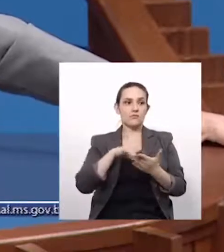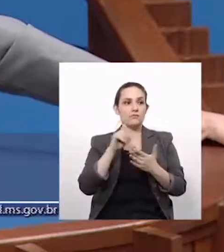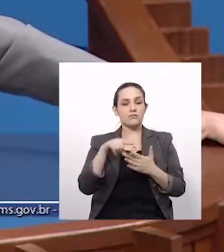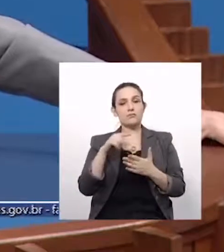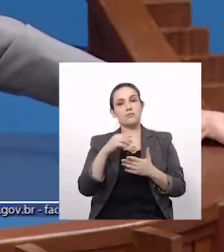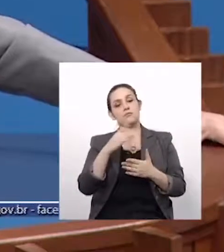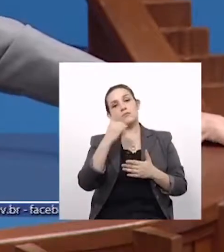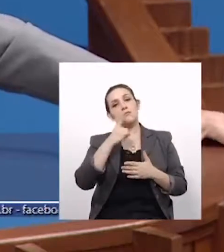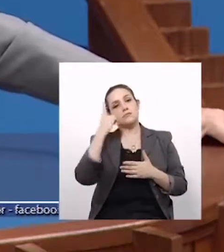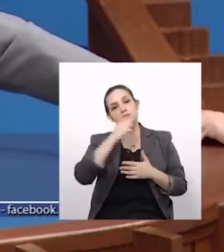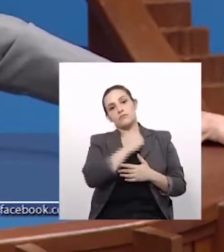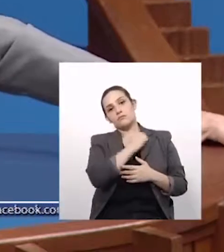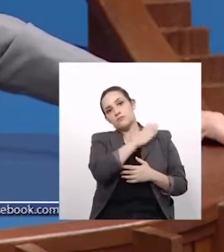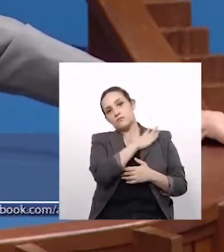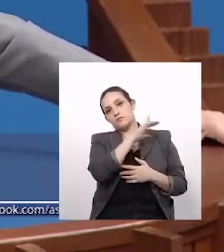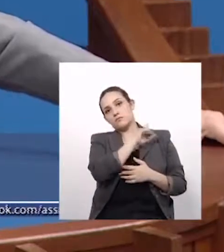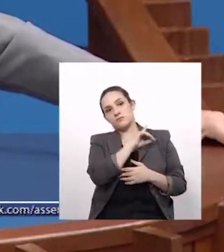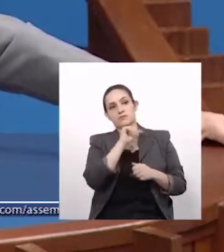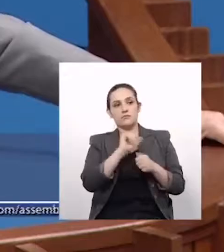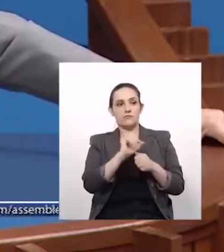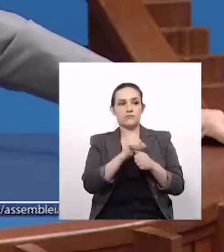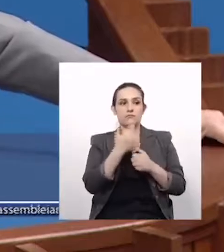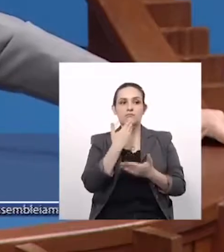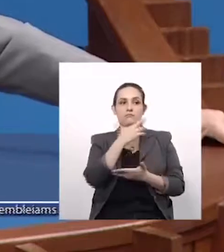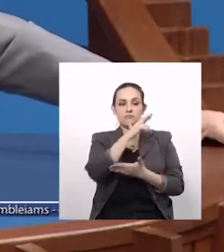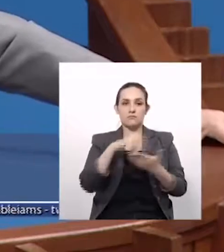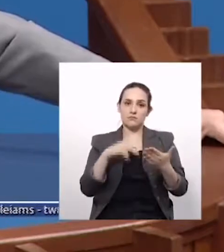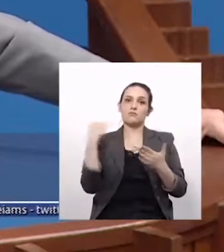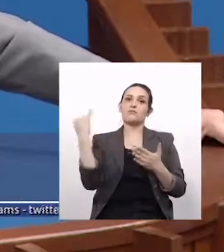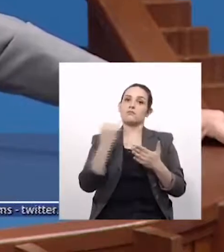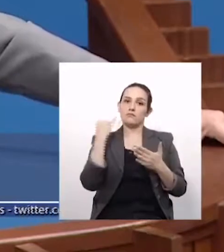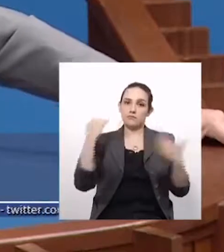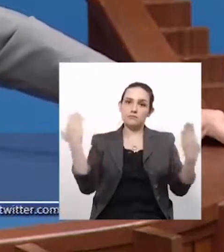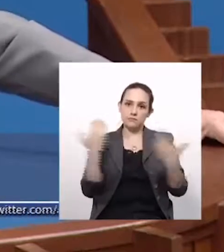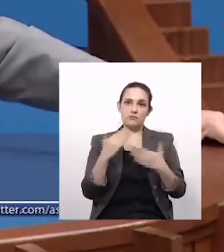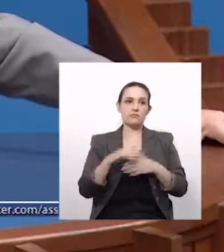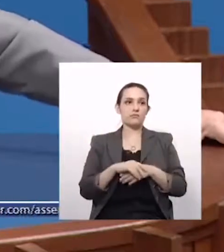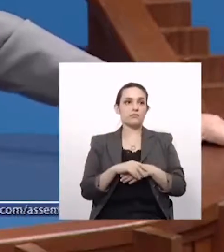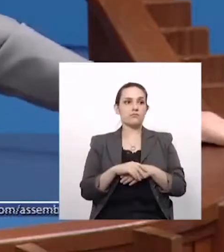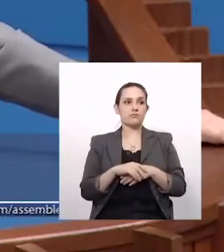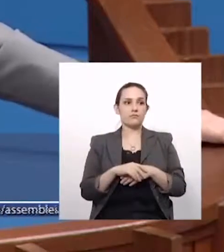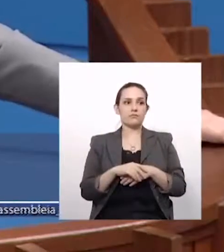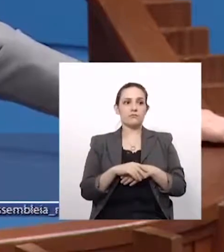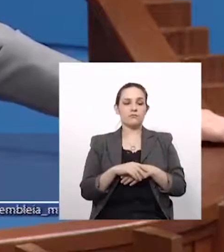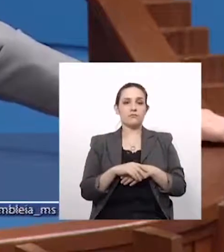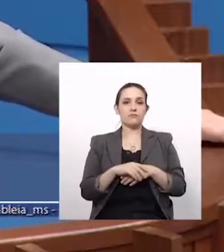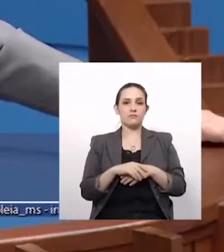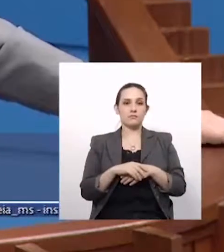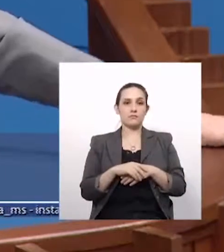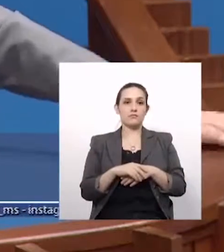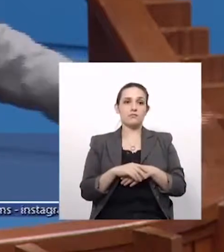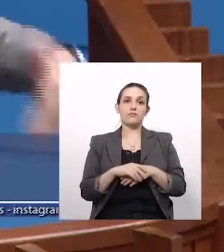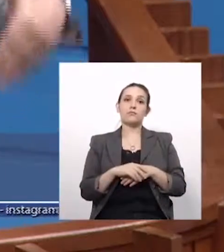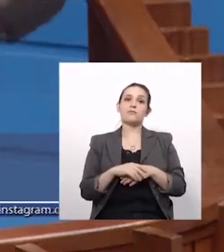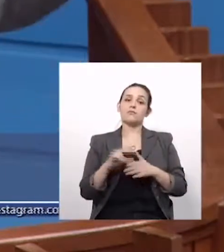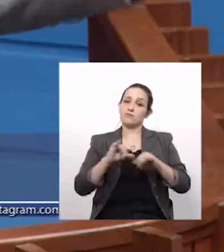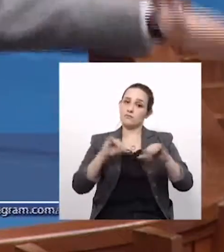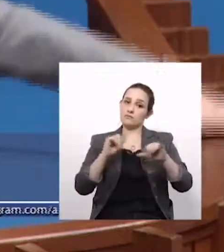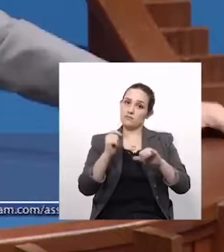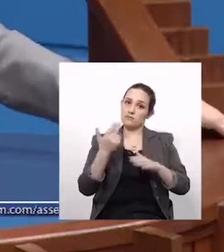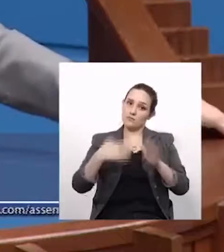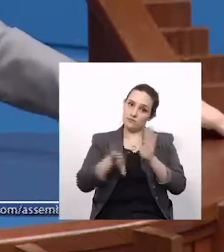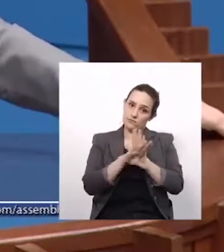Coronel Davi fez um requerimento importante recentemente, cujas informações estão chegando,